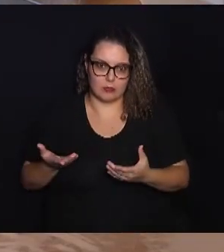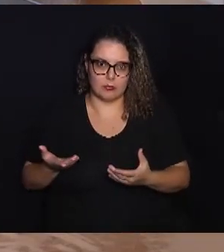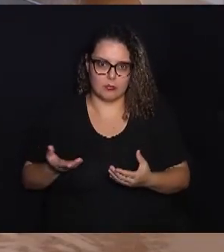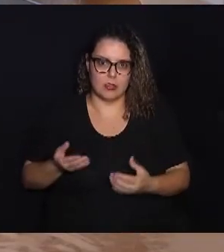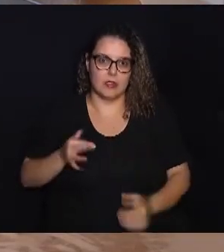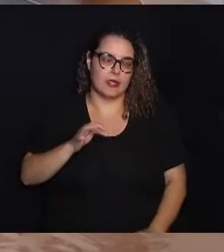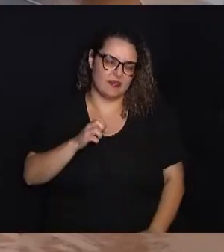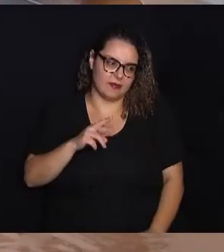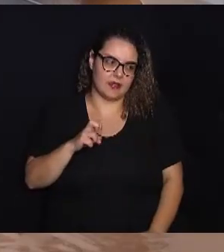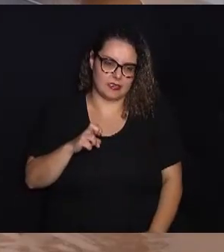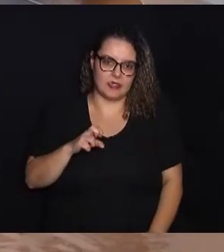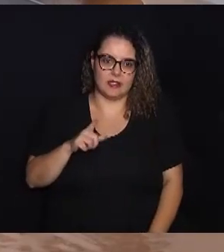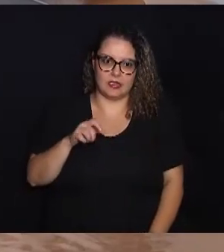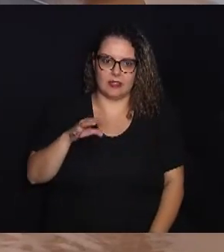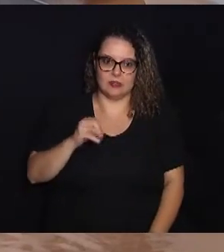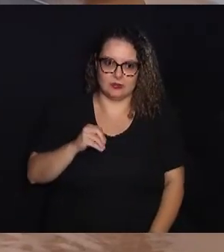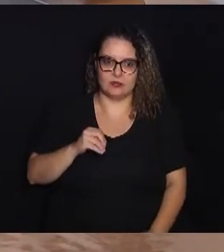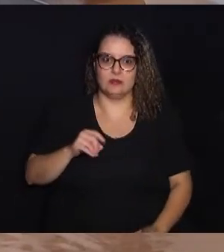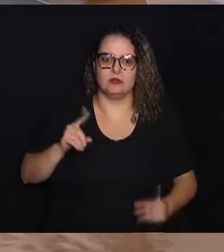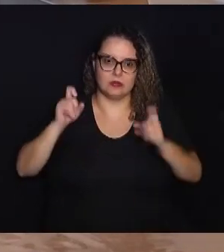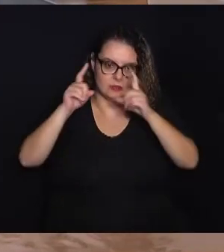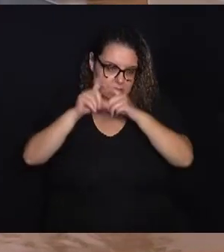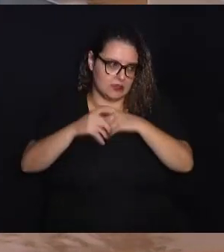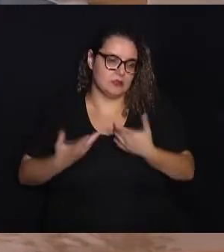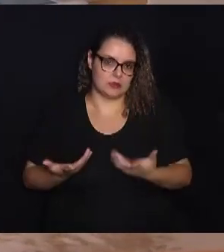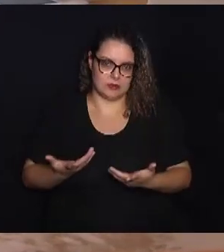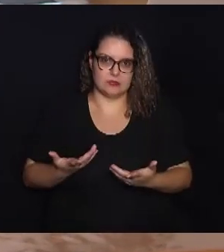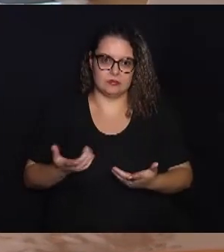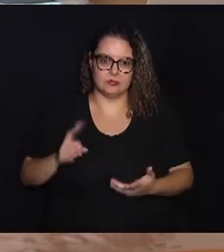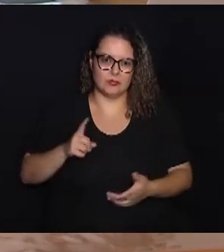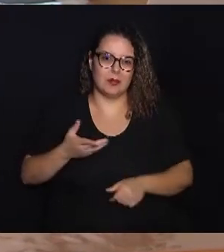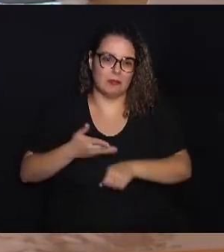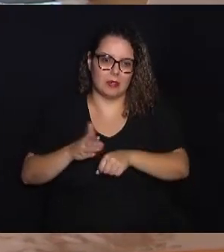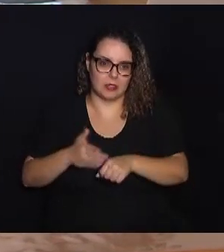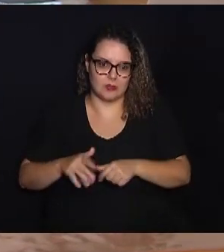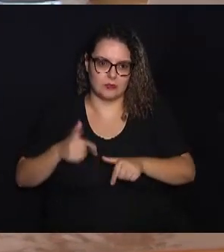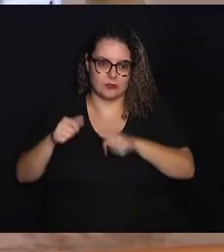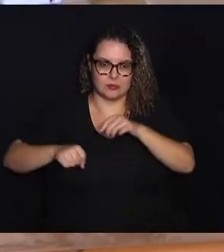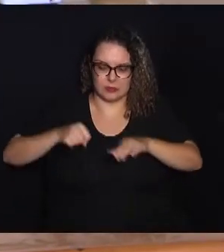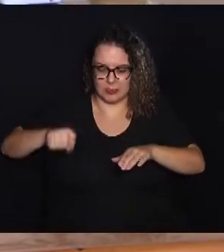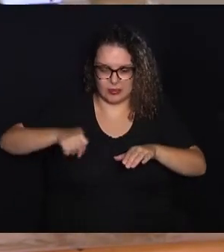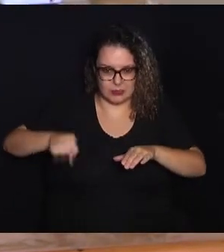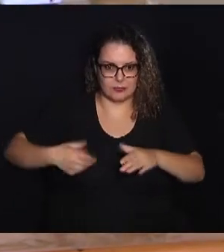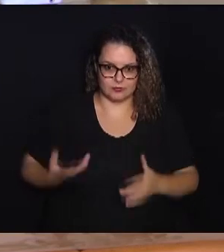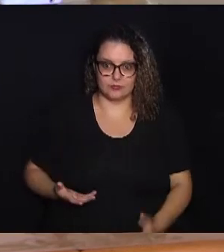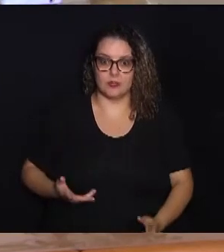macarrão. Por que tem essa parte de passar na máquina de macarrão?